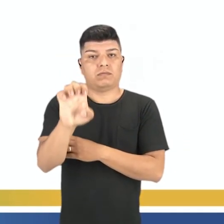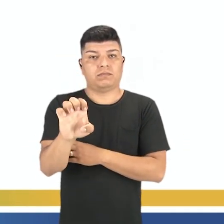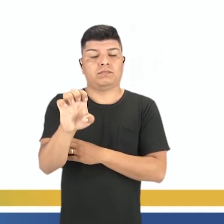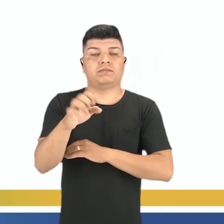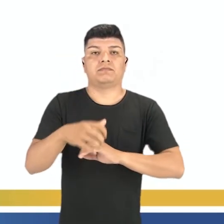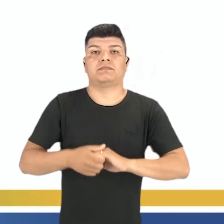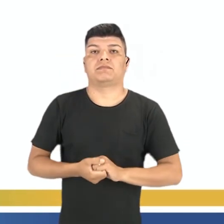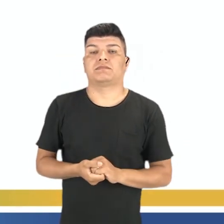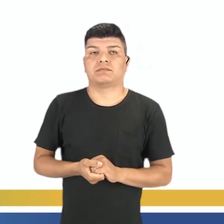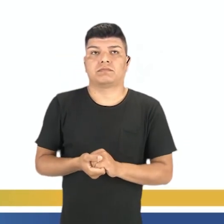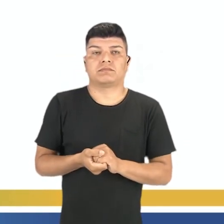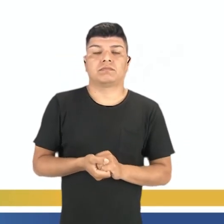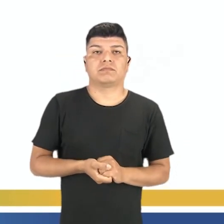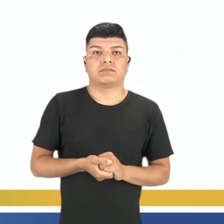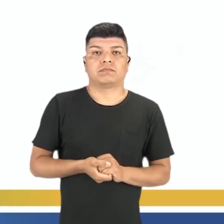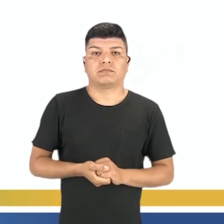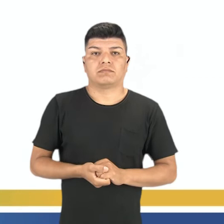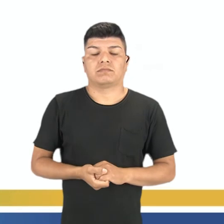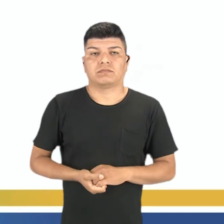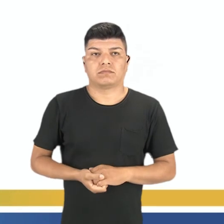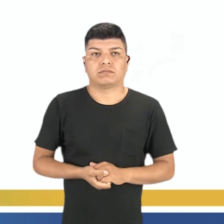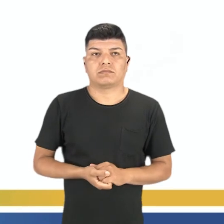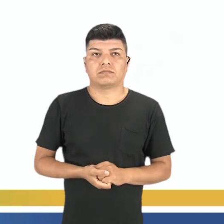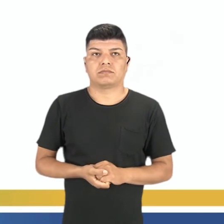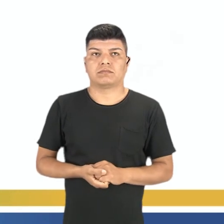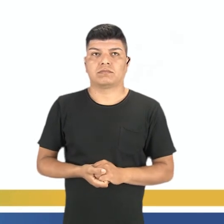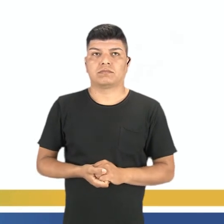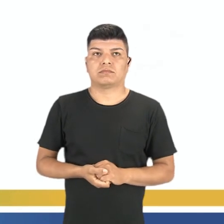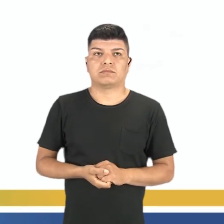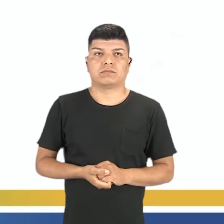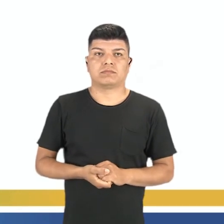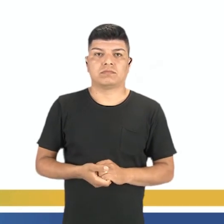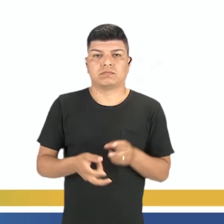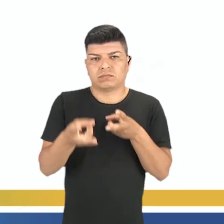explosão ou força isométrica?